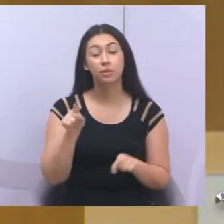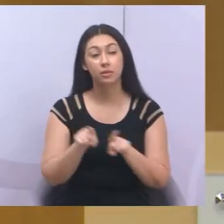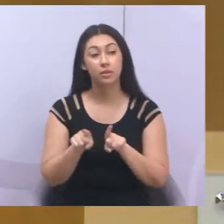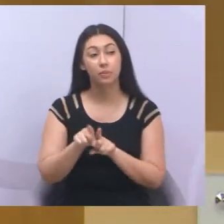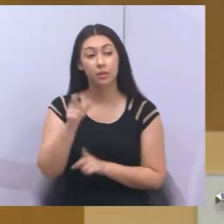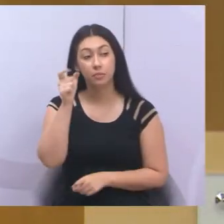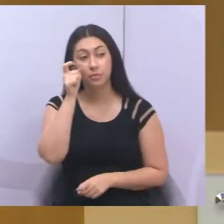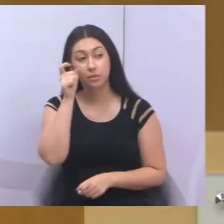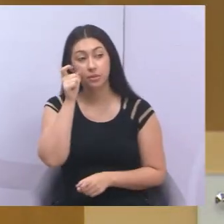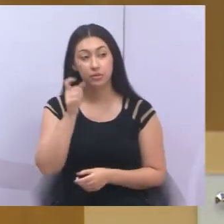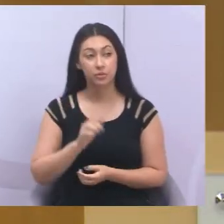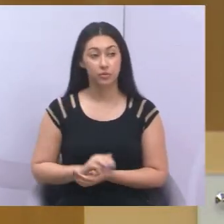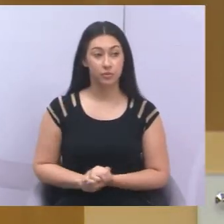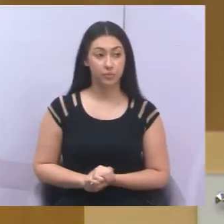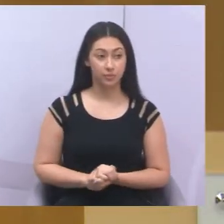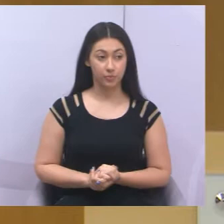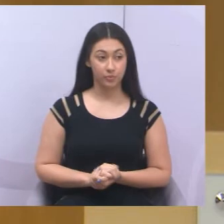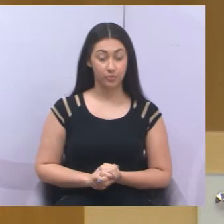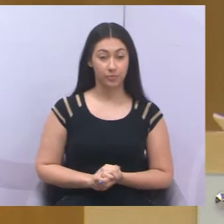vendo pelas redes sociais.